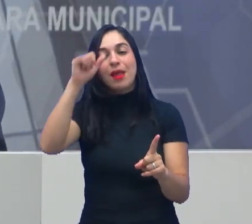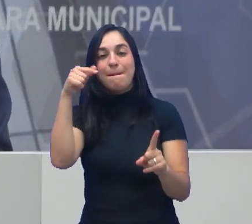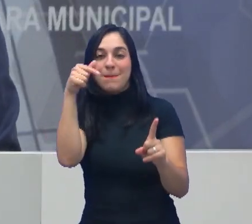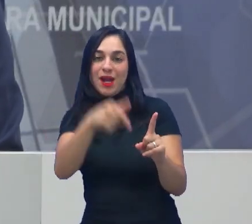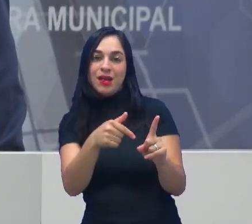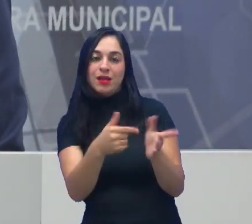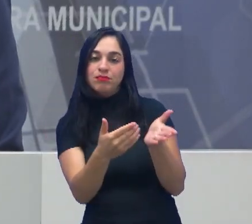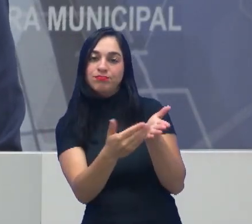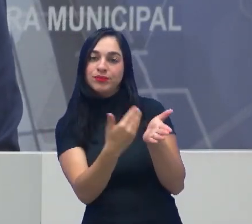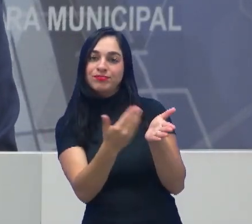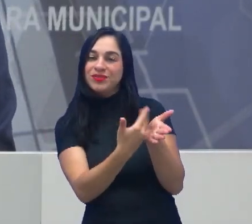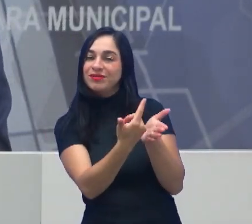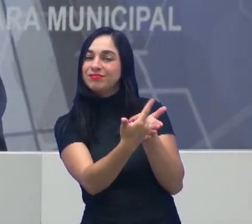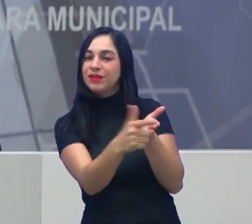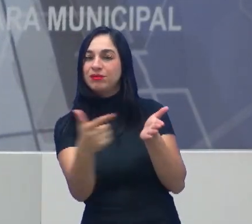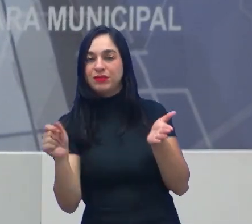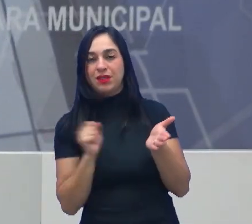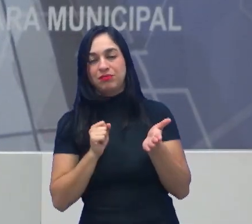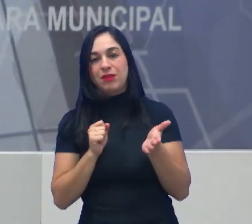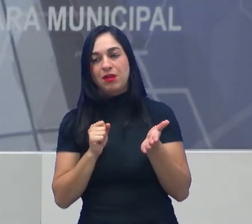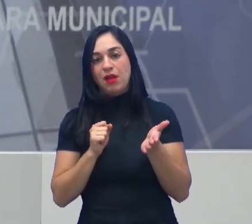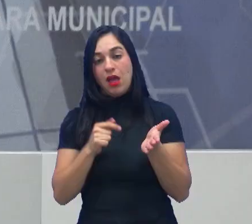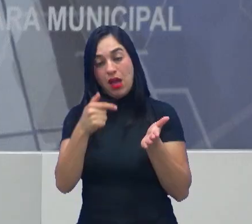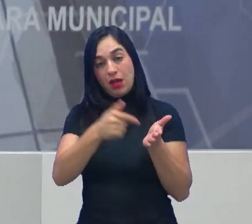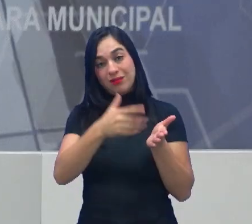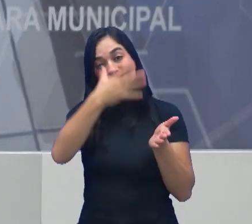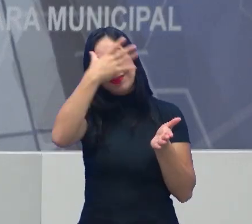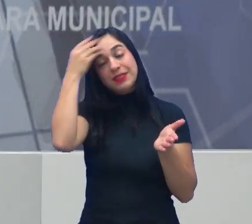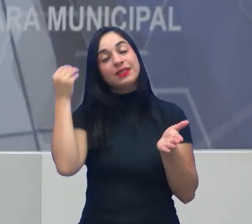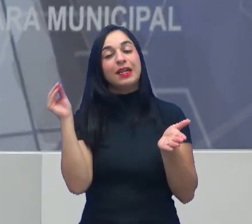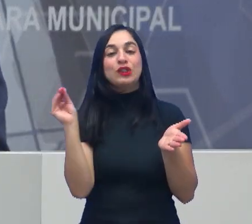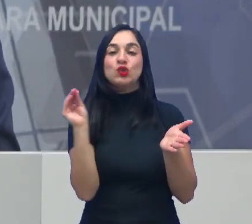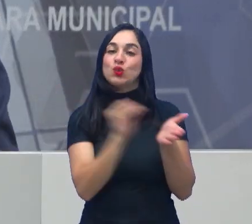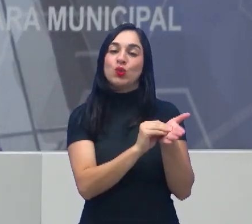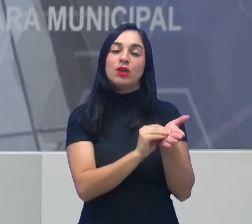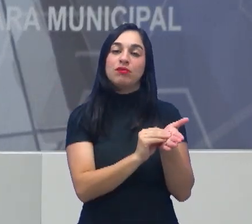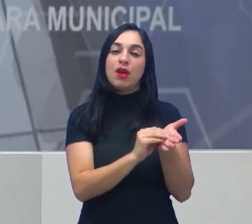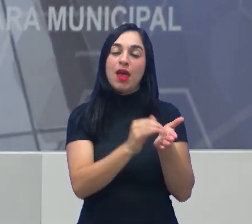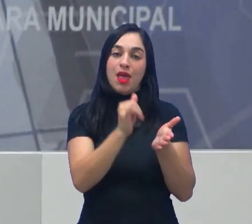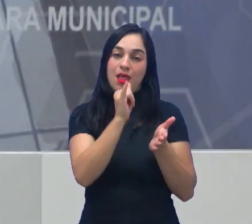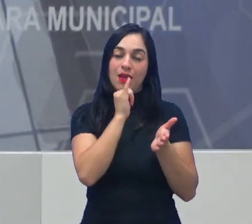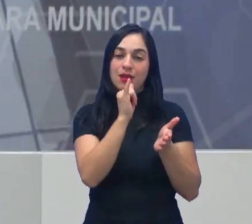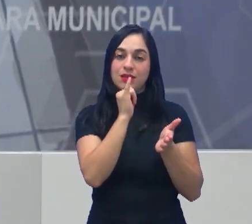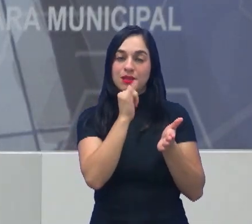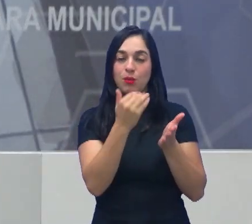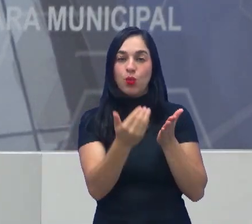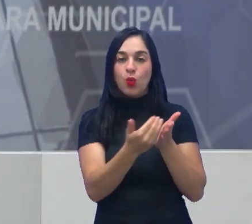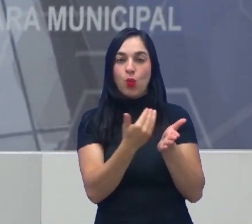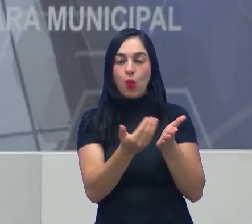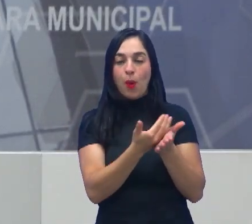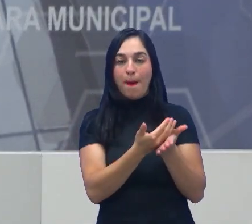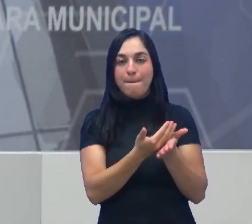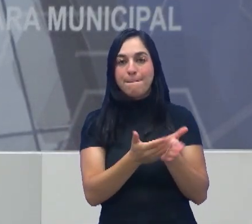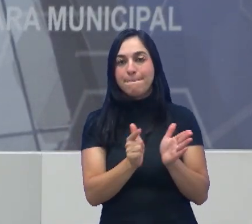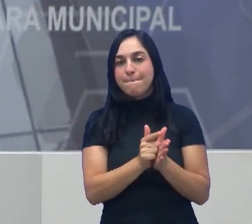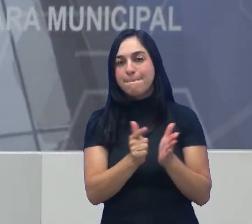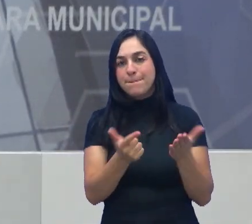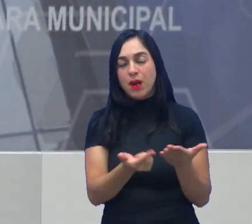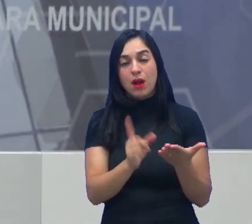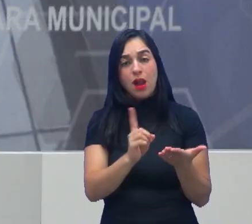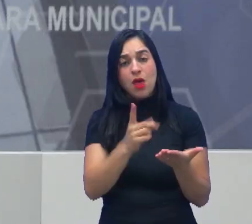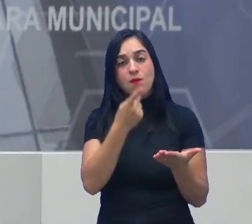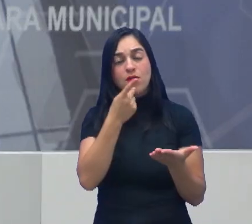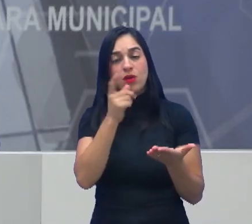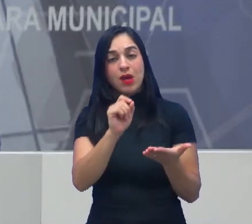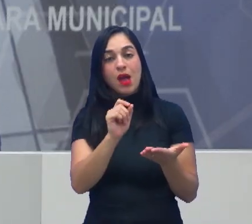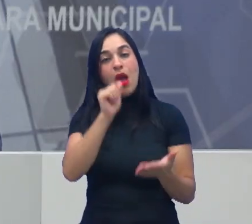esquecidas, negligenciadas por essa cartilha. Por exemplo, a cartilha não fala sobre o direito que as